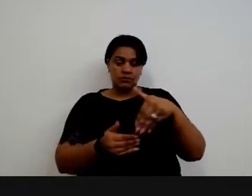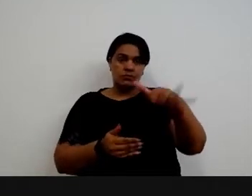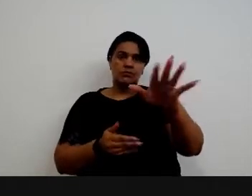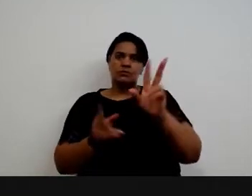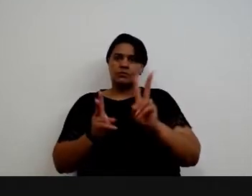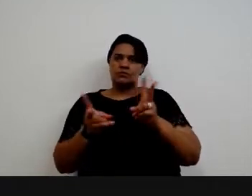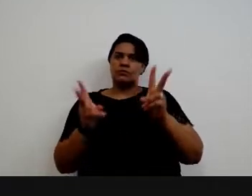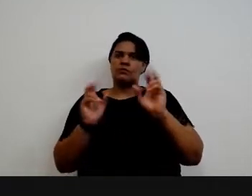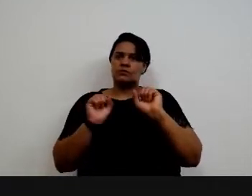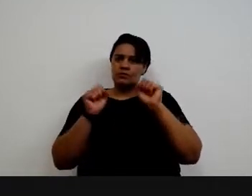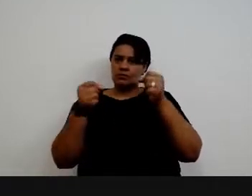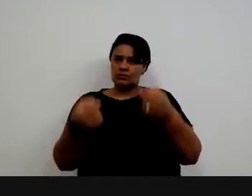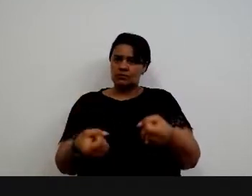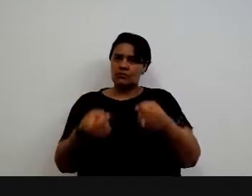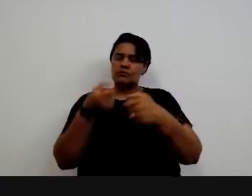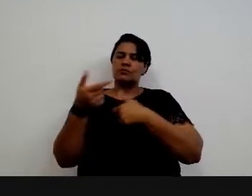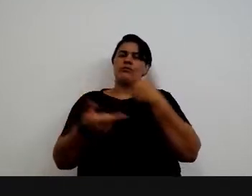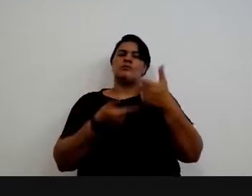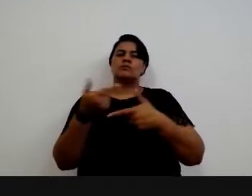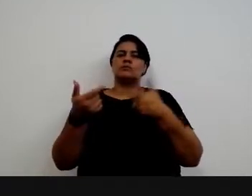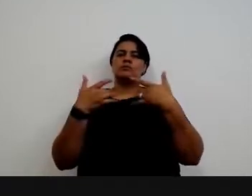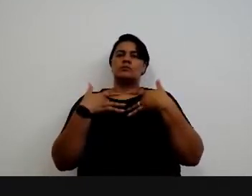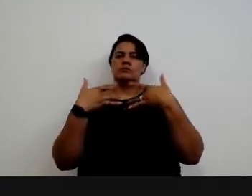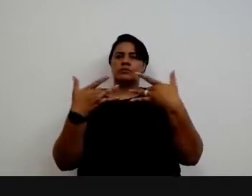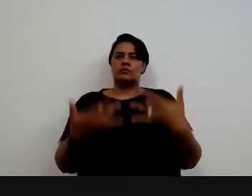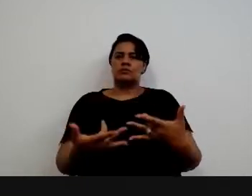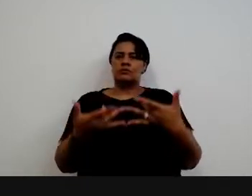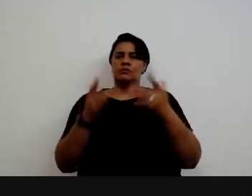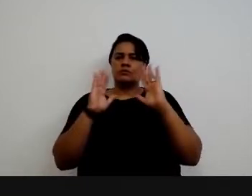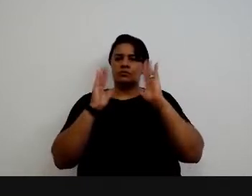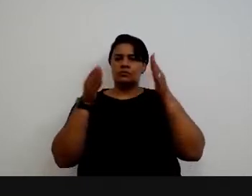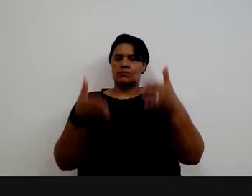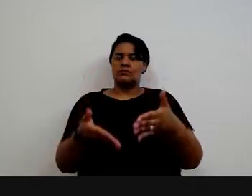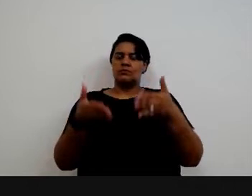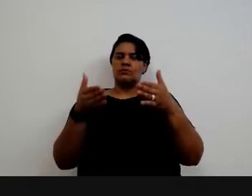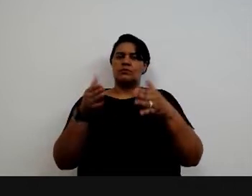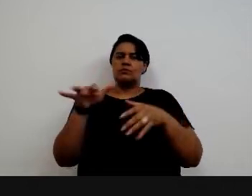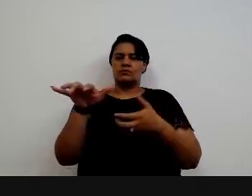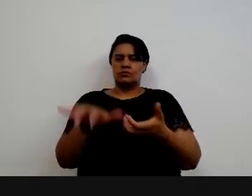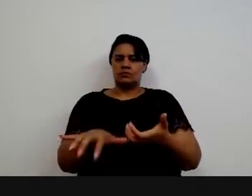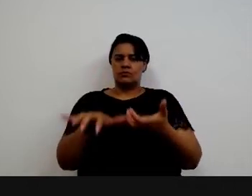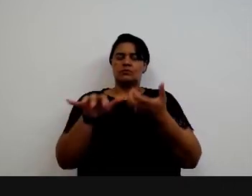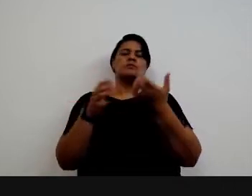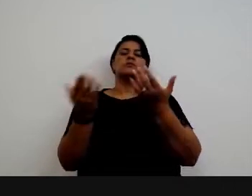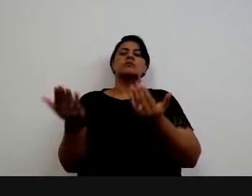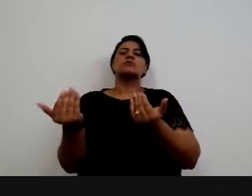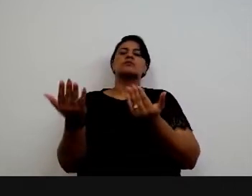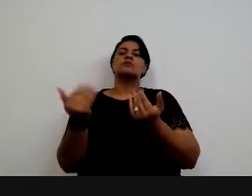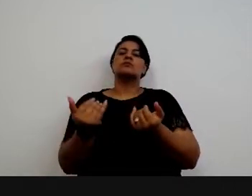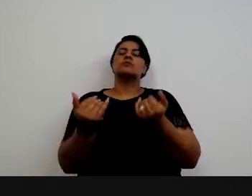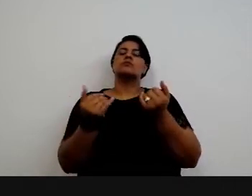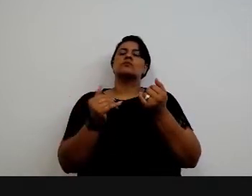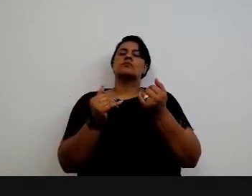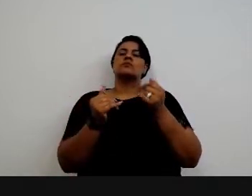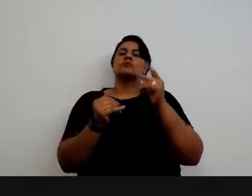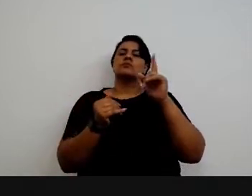o trabalho voluntário. Participou do Parlamento Jovem Brasileiro, nosso programa aqui,